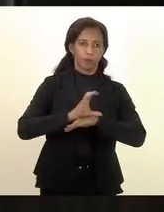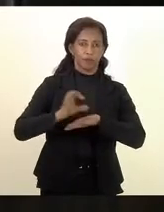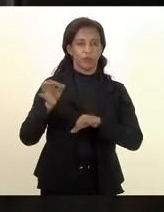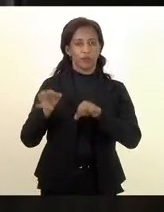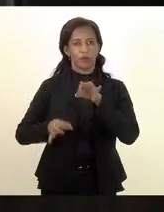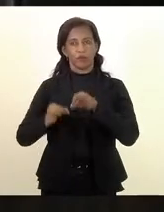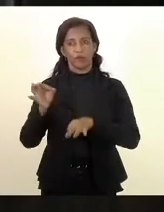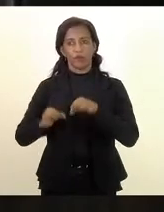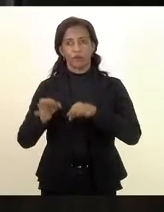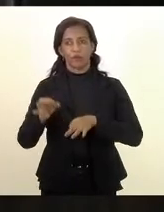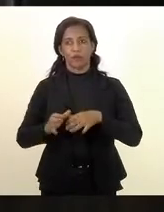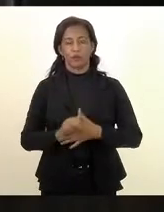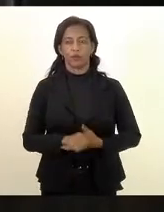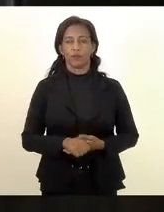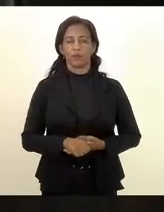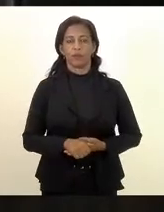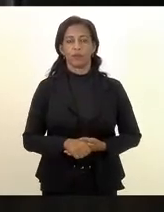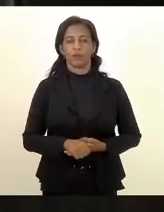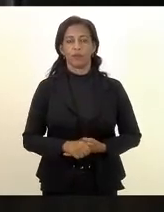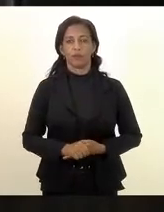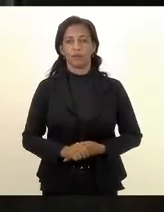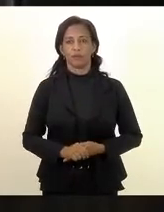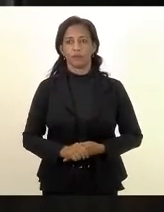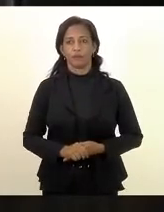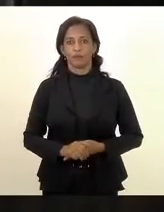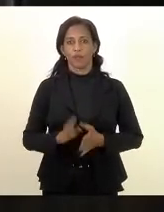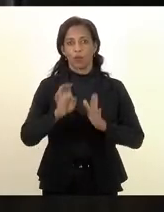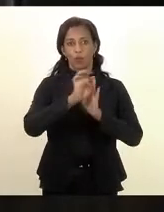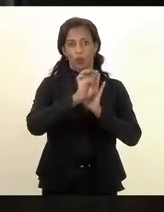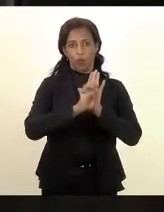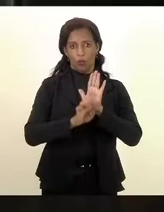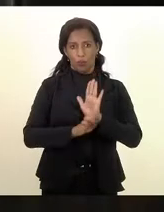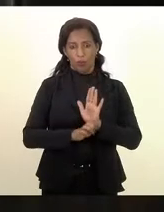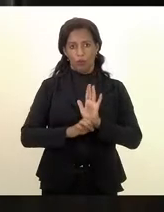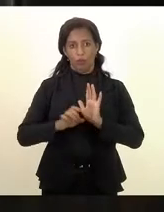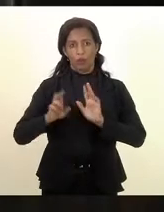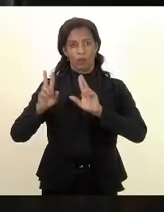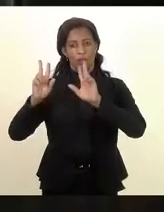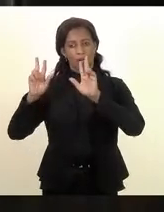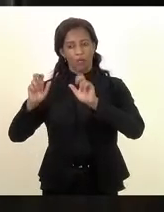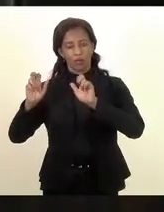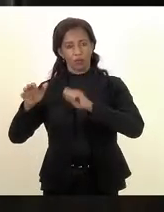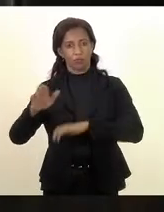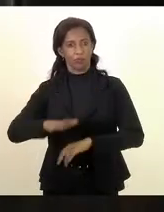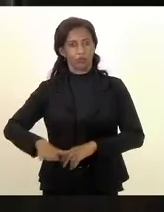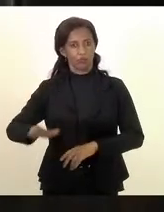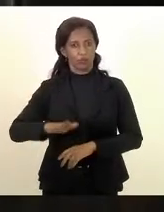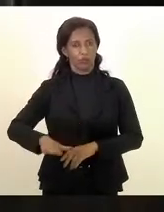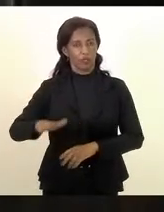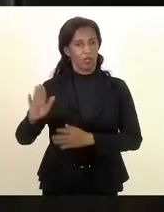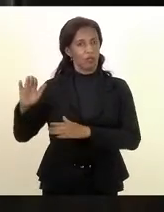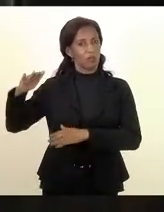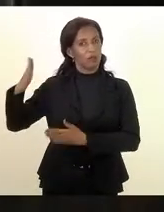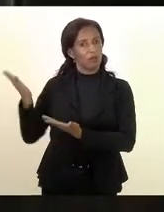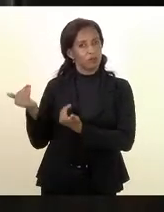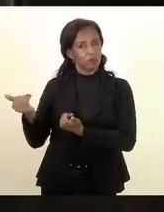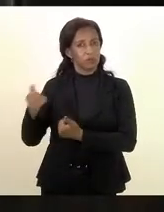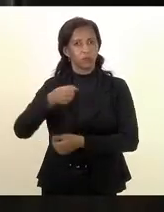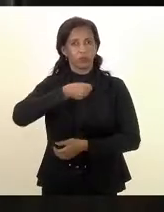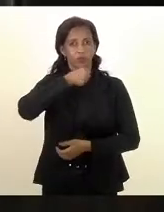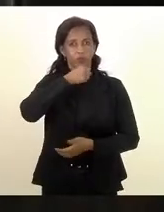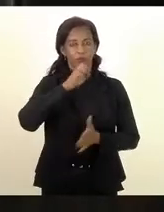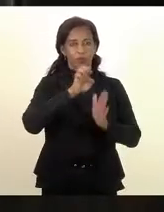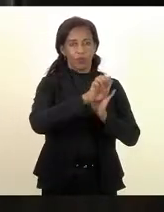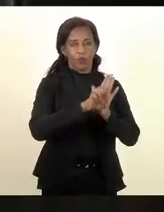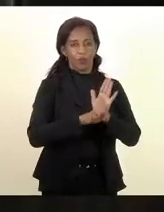pela constitucionalidade com emenda de assuntos de crianças do adolescente e do idoso favorável com as